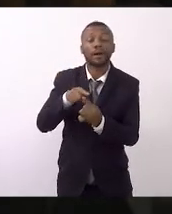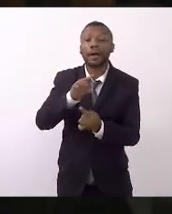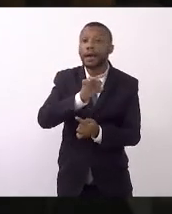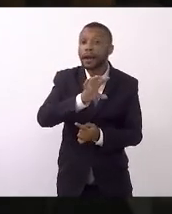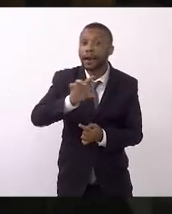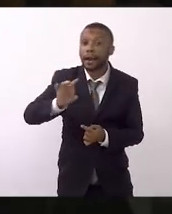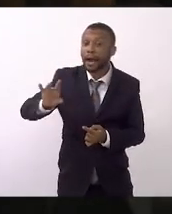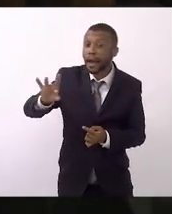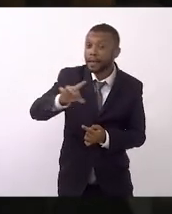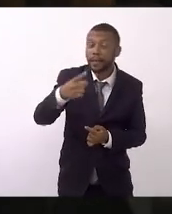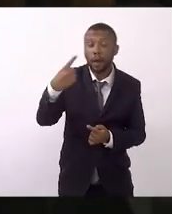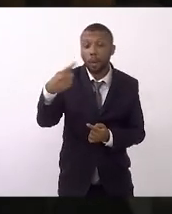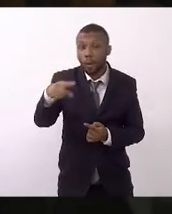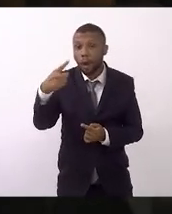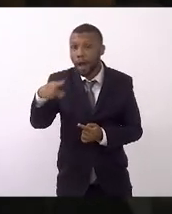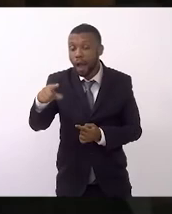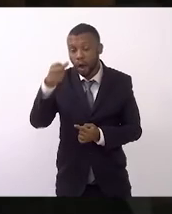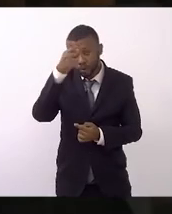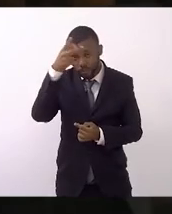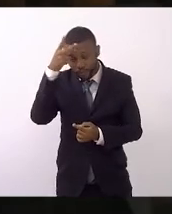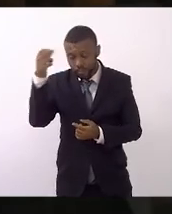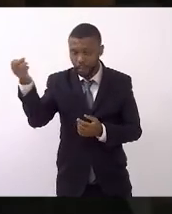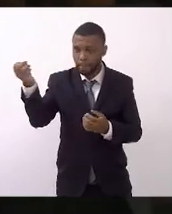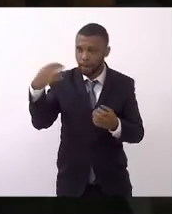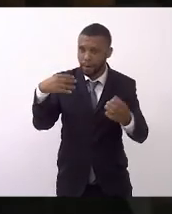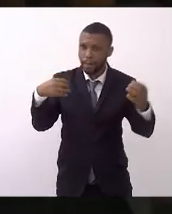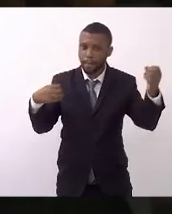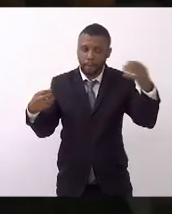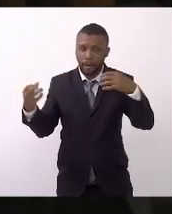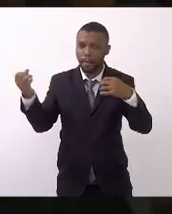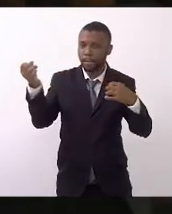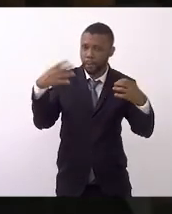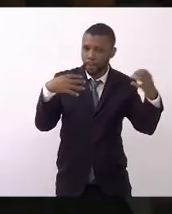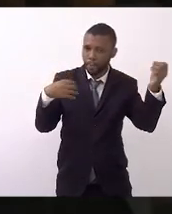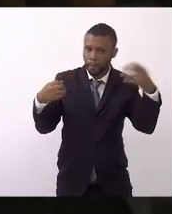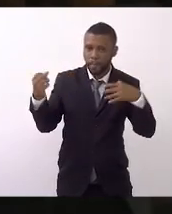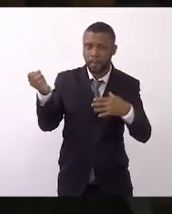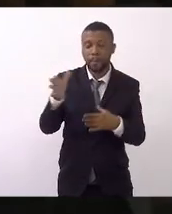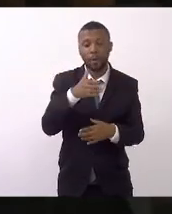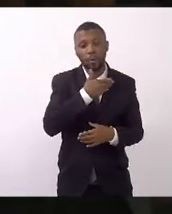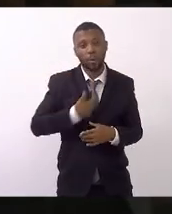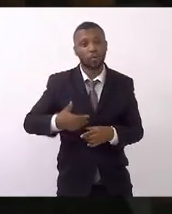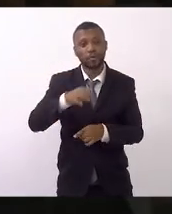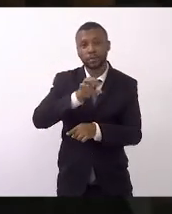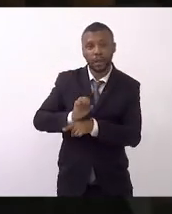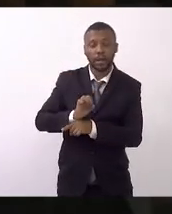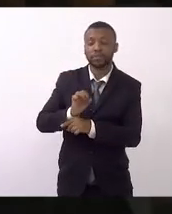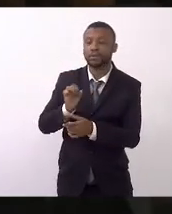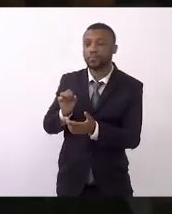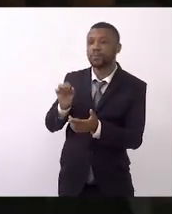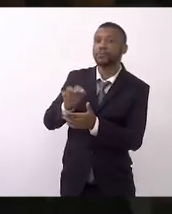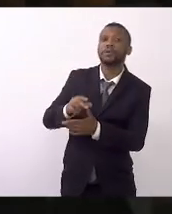fosse depositado do município, deputado Ratinho, o Estado depositaria três,